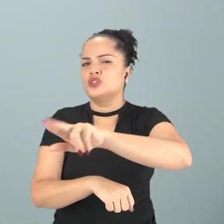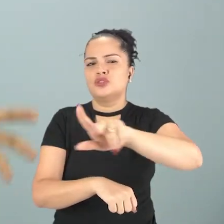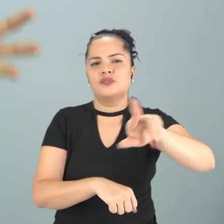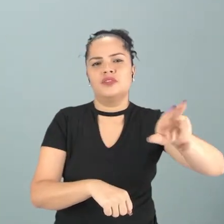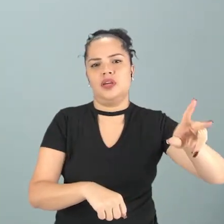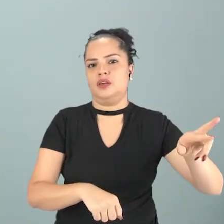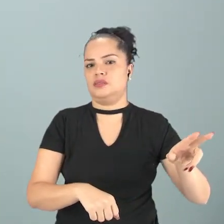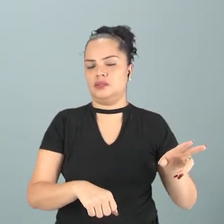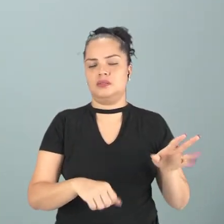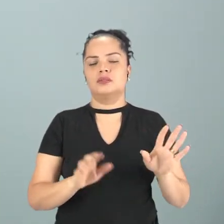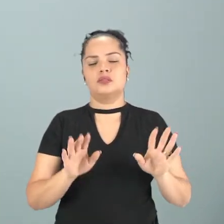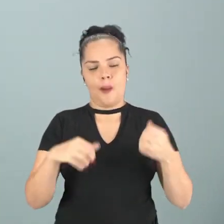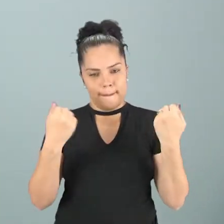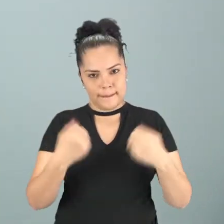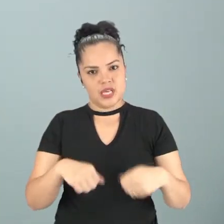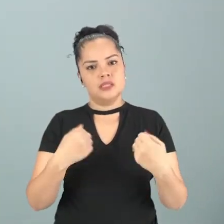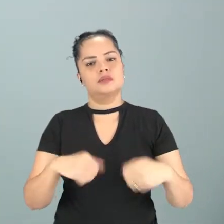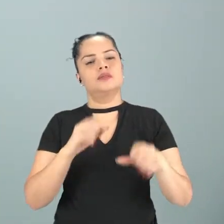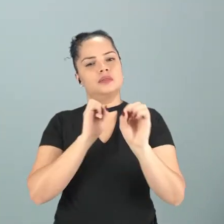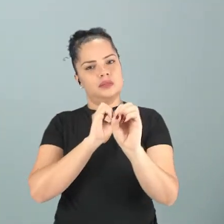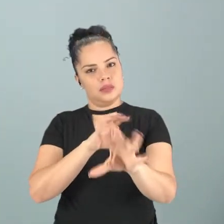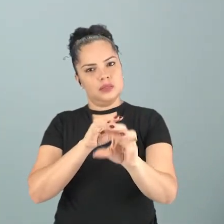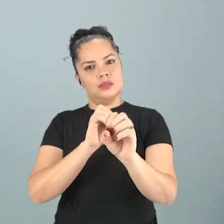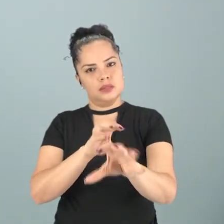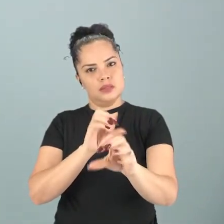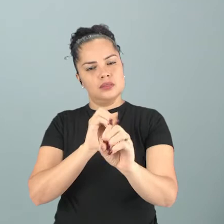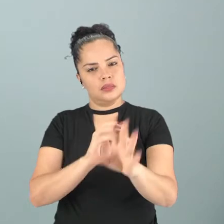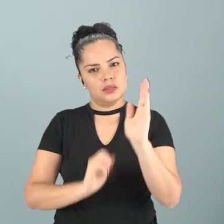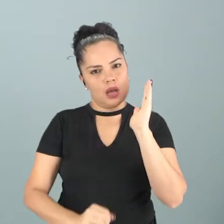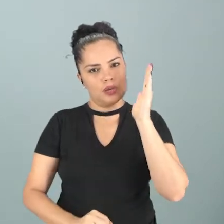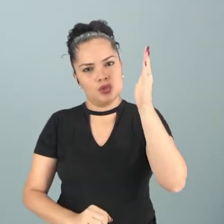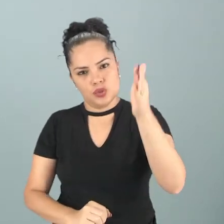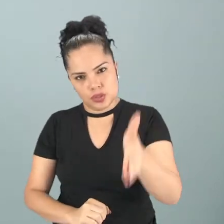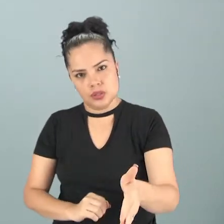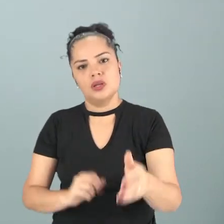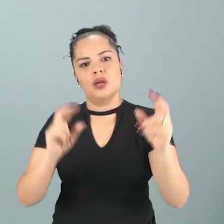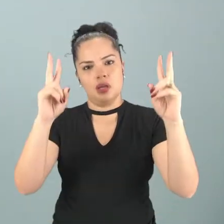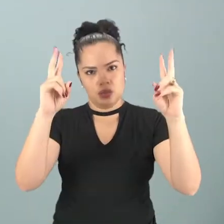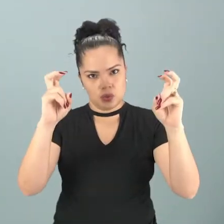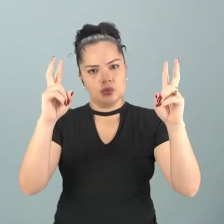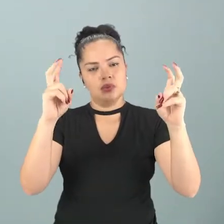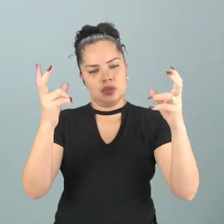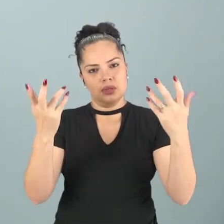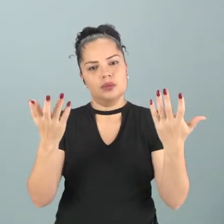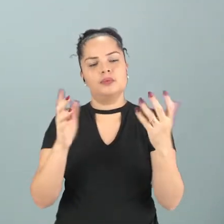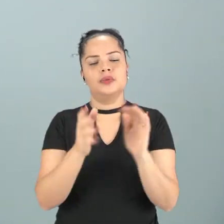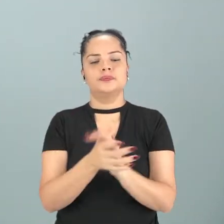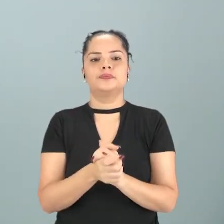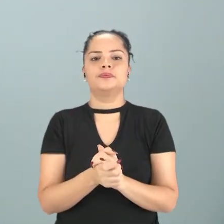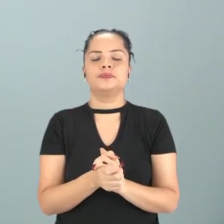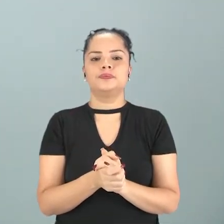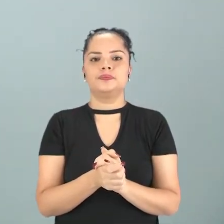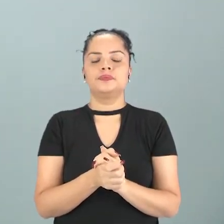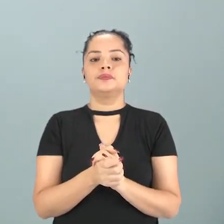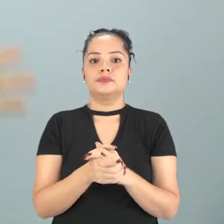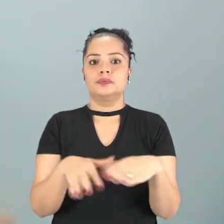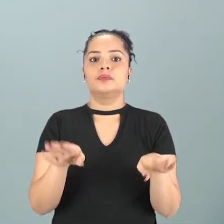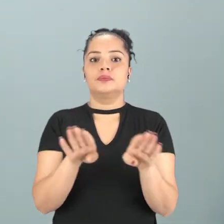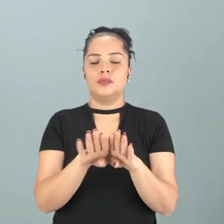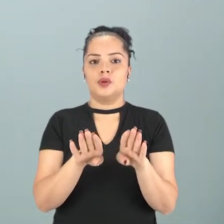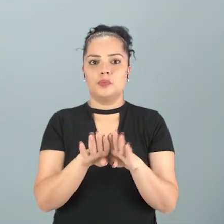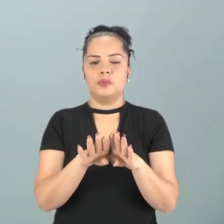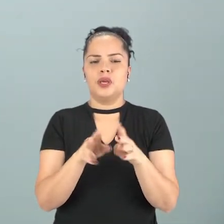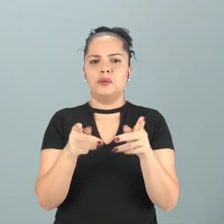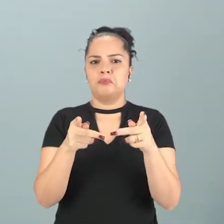religião, todos eles vão trabalhar de forma direta ou indireta essa temática dentro de sala de aula, certo? Ou também